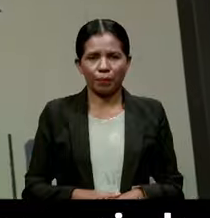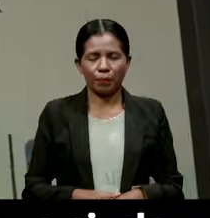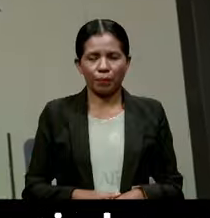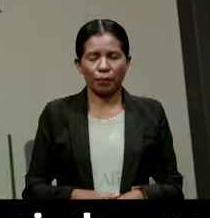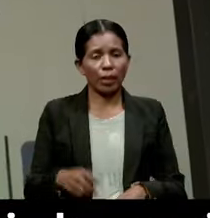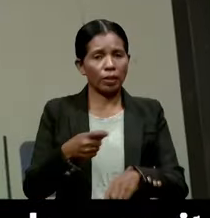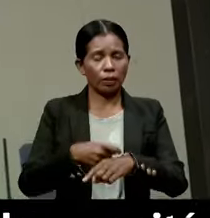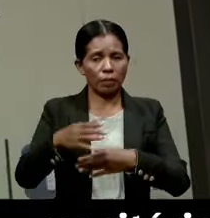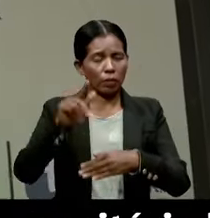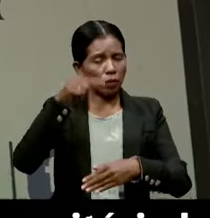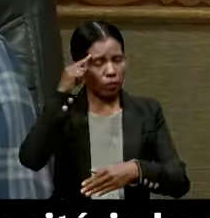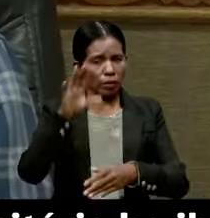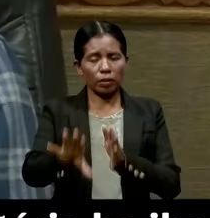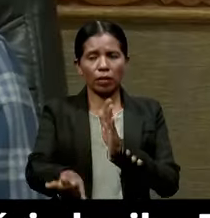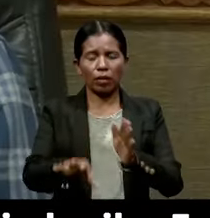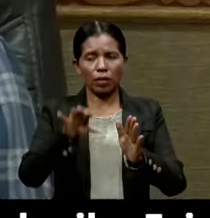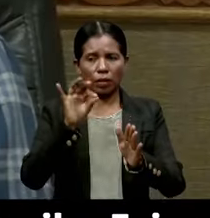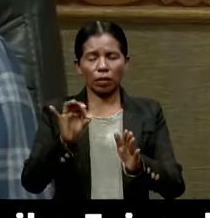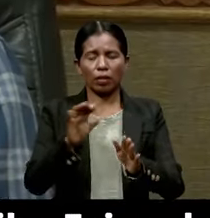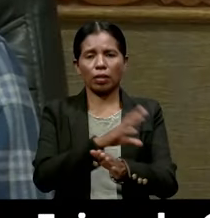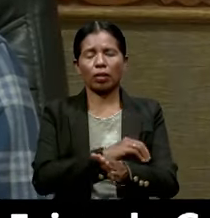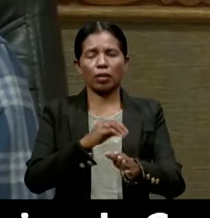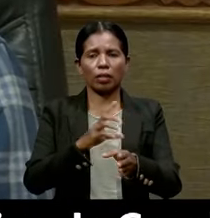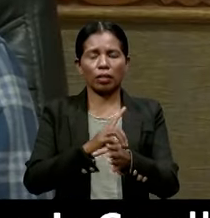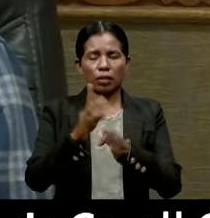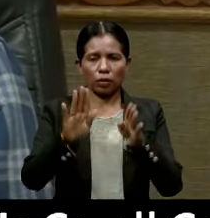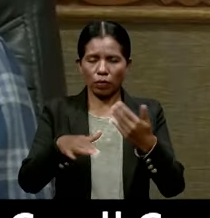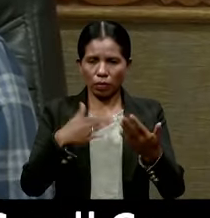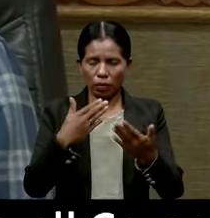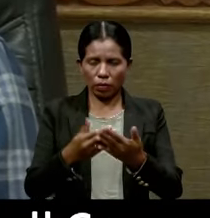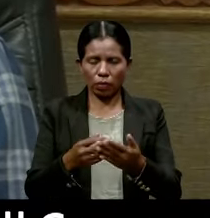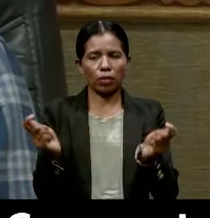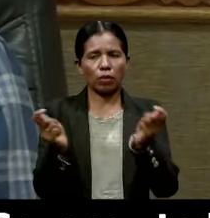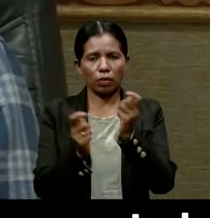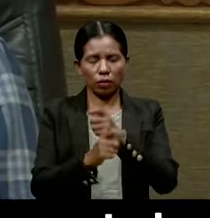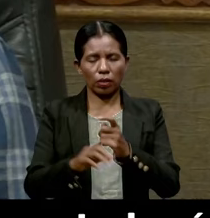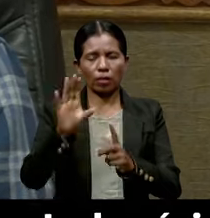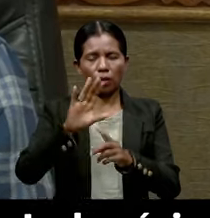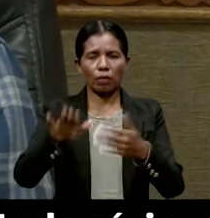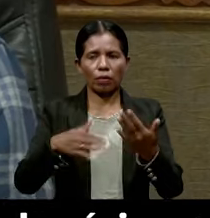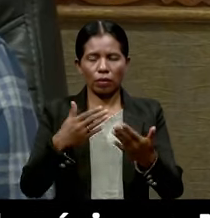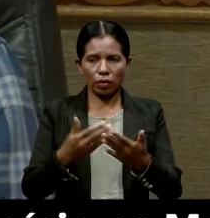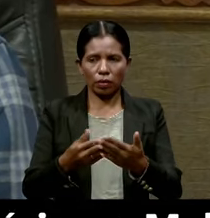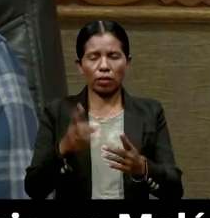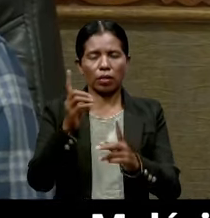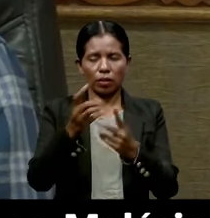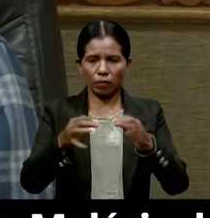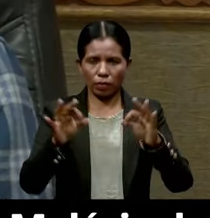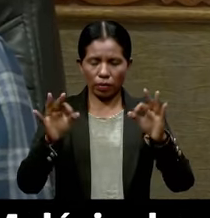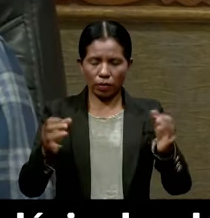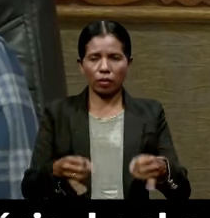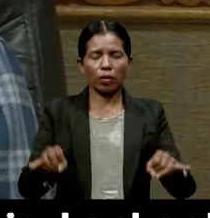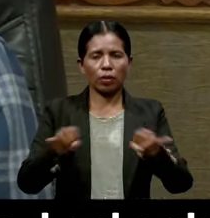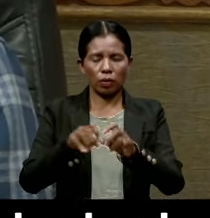Tempo bada, governo se halo nomeação ba inspetor no cargo diretor SIRA, onde substitui cargo chefia SIRA nebe mandato terminal na